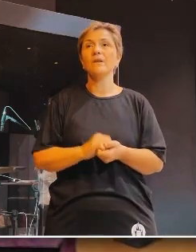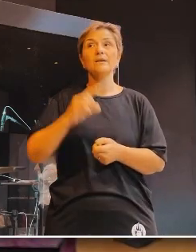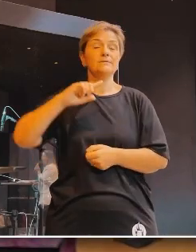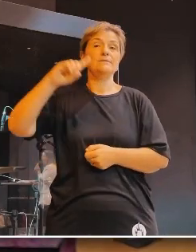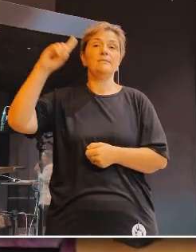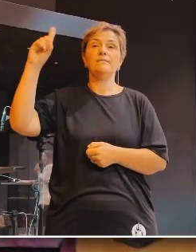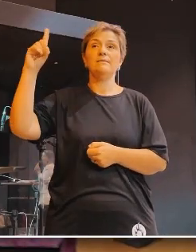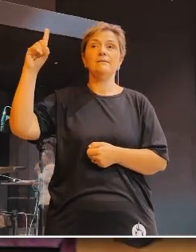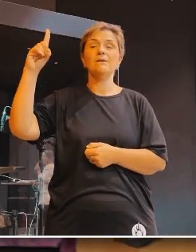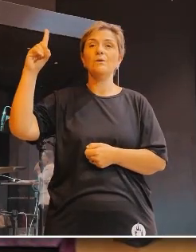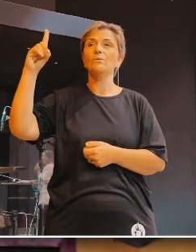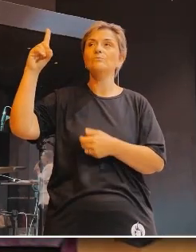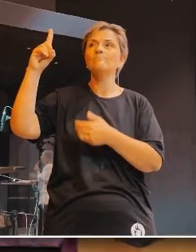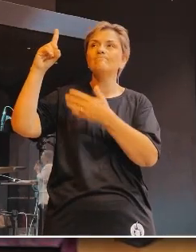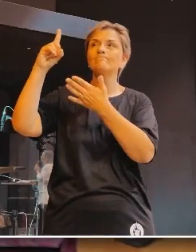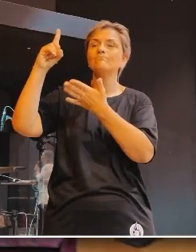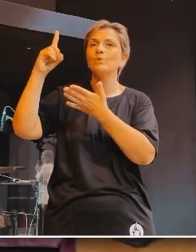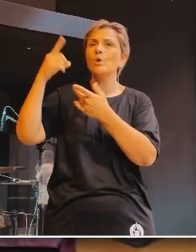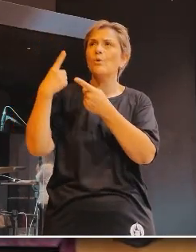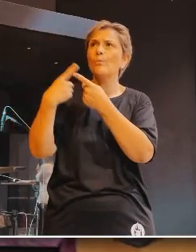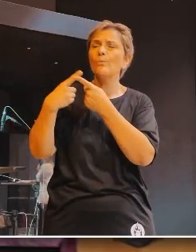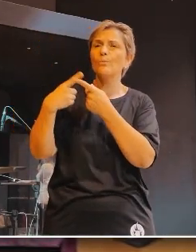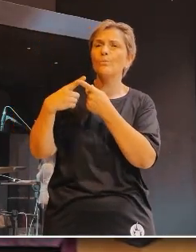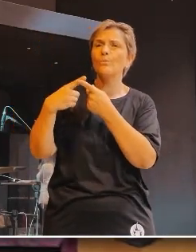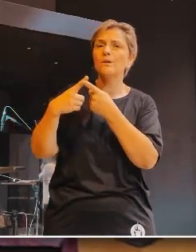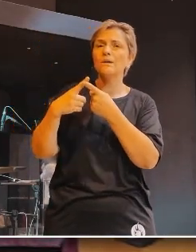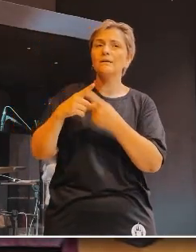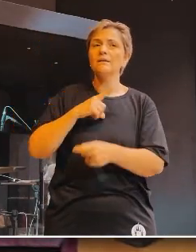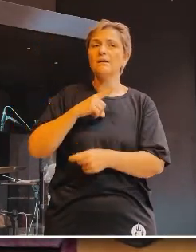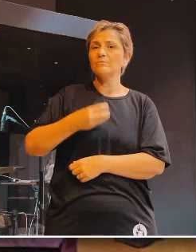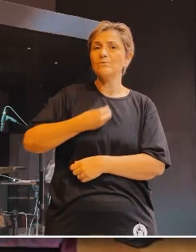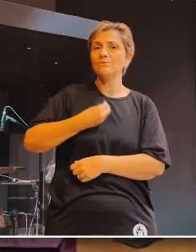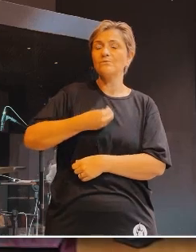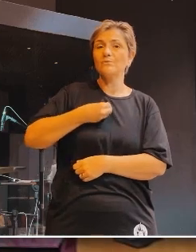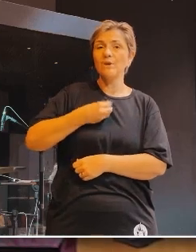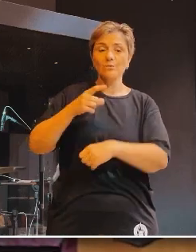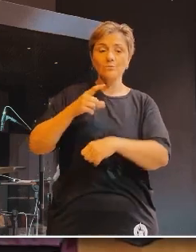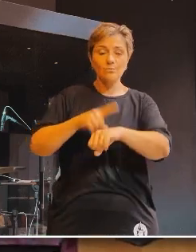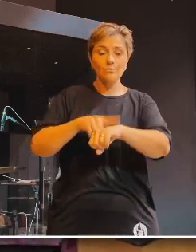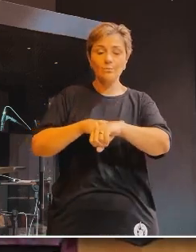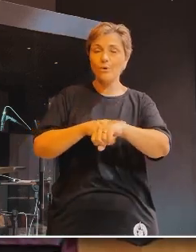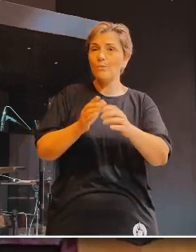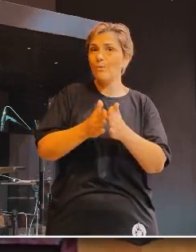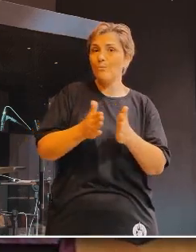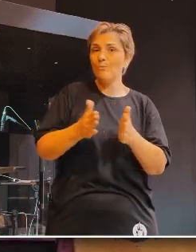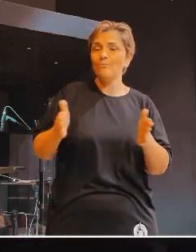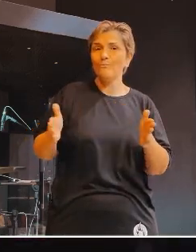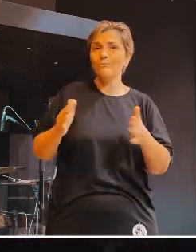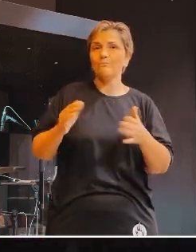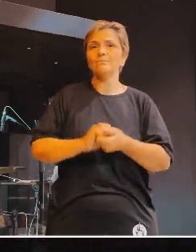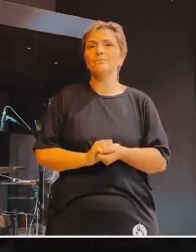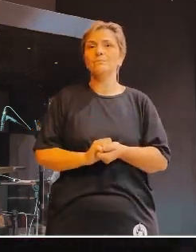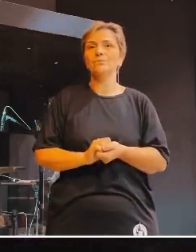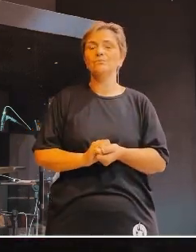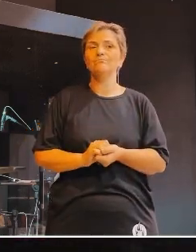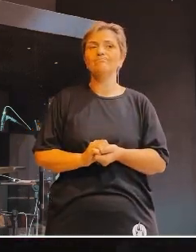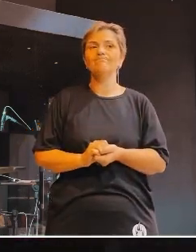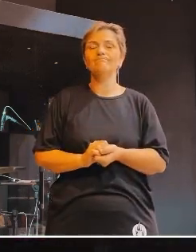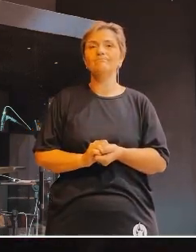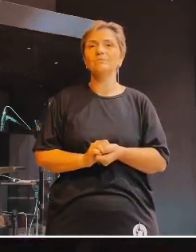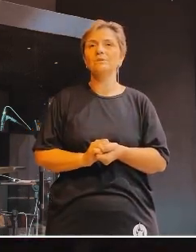Deus, por que estamos vivendo um tempo de tanta